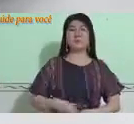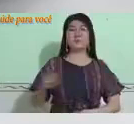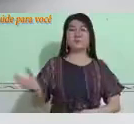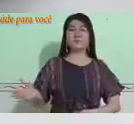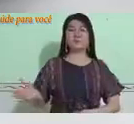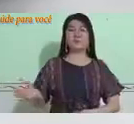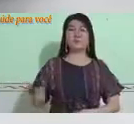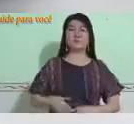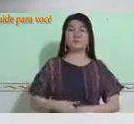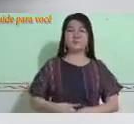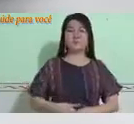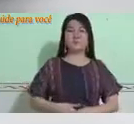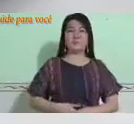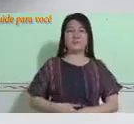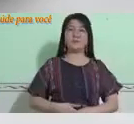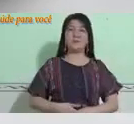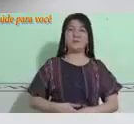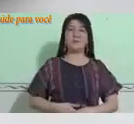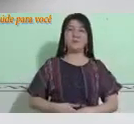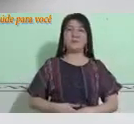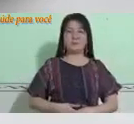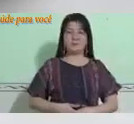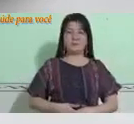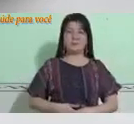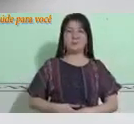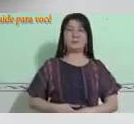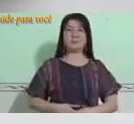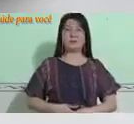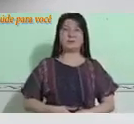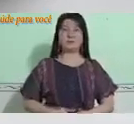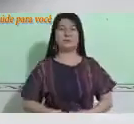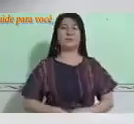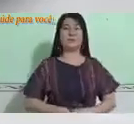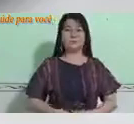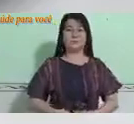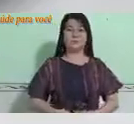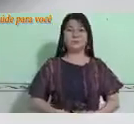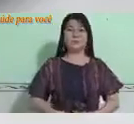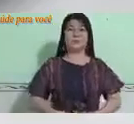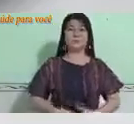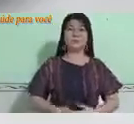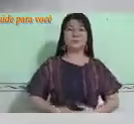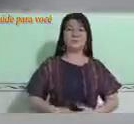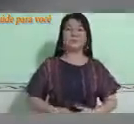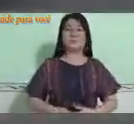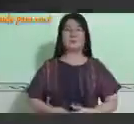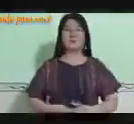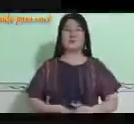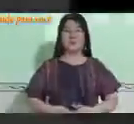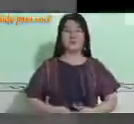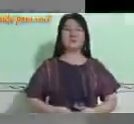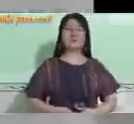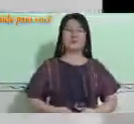anti-inflamatórios o acento agudo RIOS comer alimentos anti-inflamatórios, vírgula, como coentro, vírgula, agrião, vírgula, atum, vírgula,